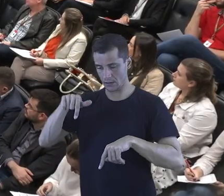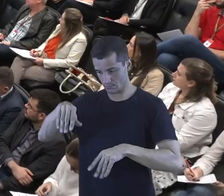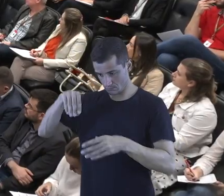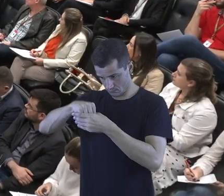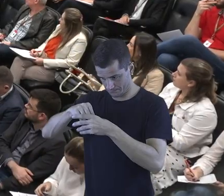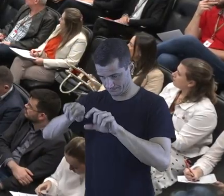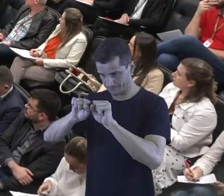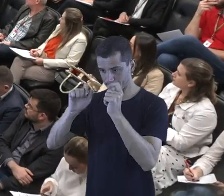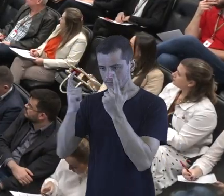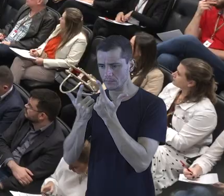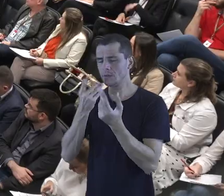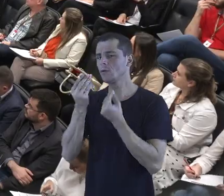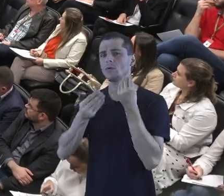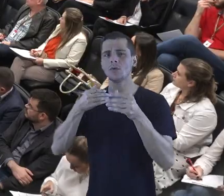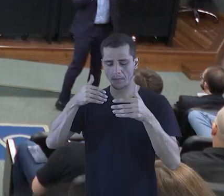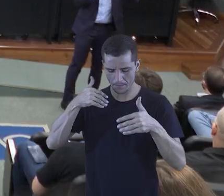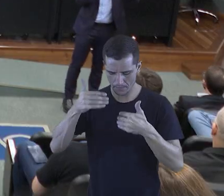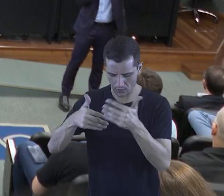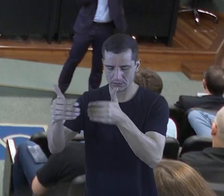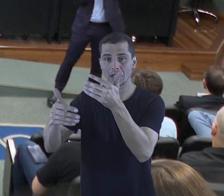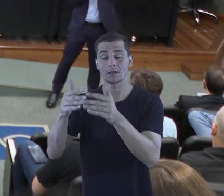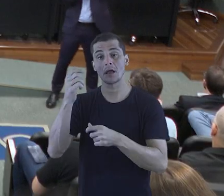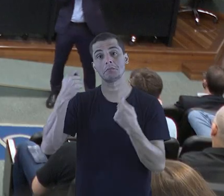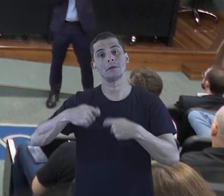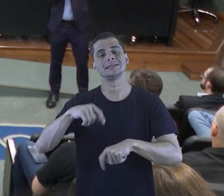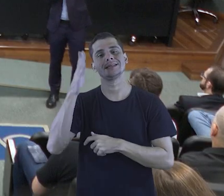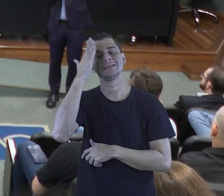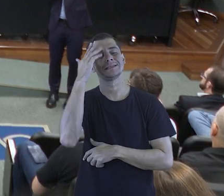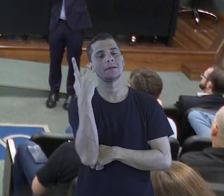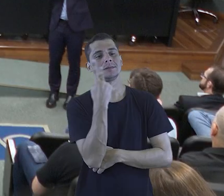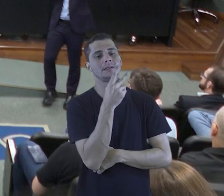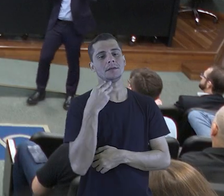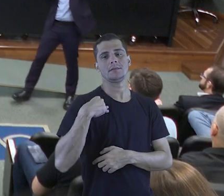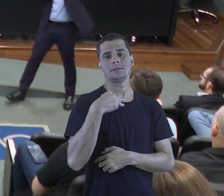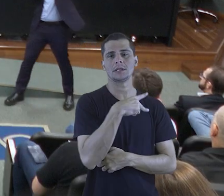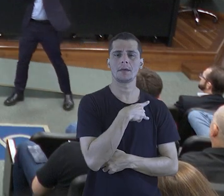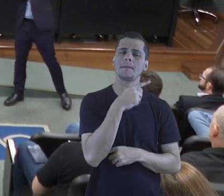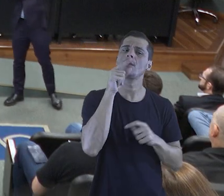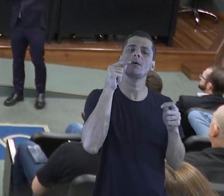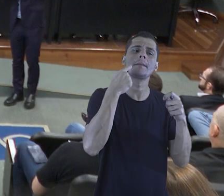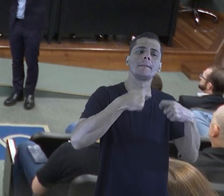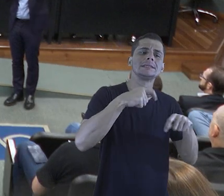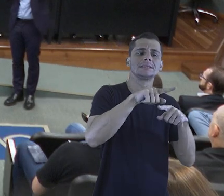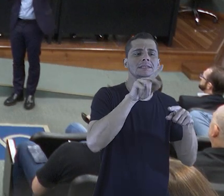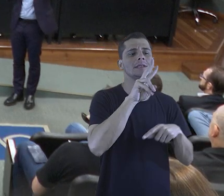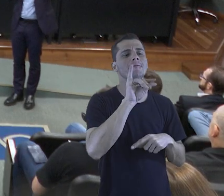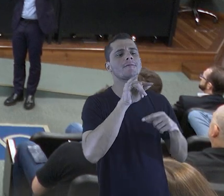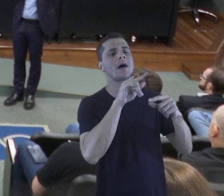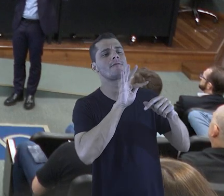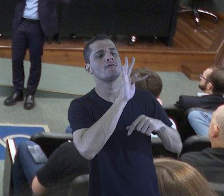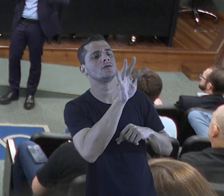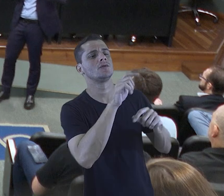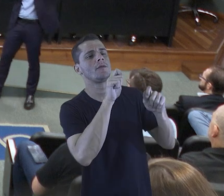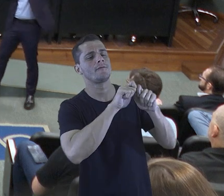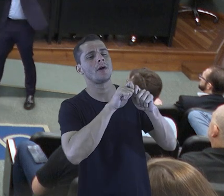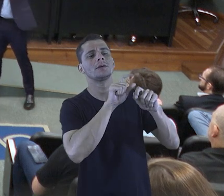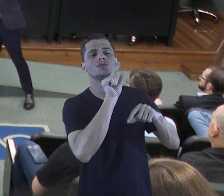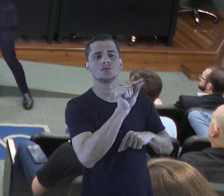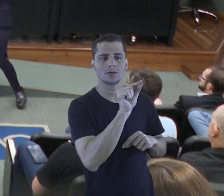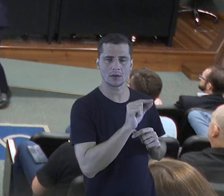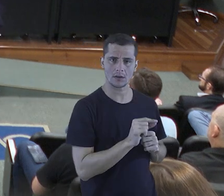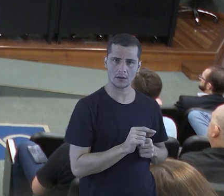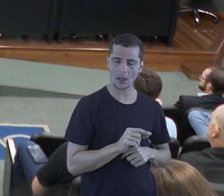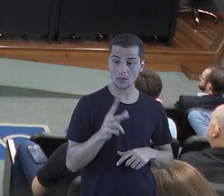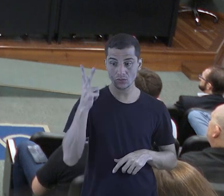não tiver esse processo, você vai dizer o quê? Que a gente tem o processo aqui estabelecido na Assembleia e que você quer saber